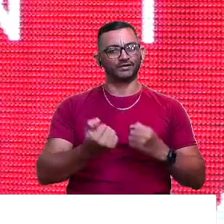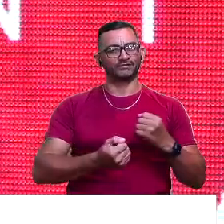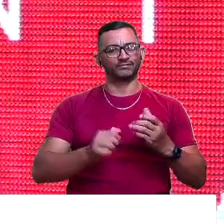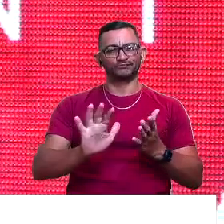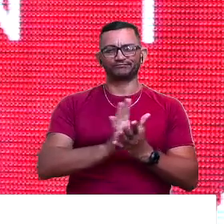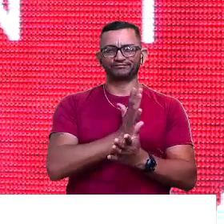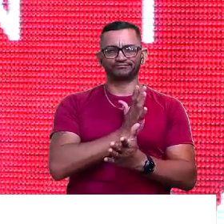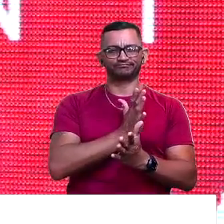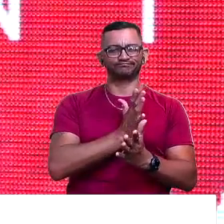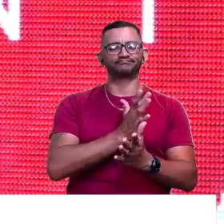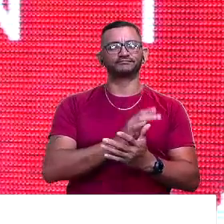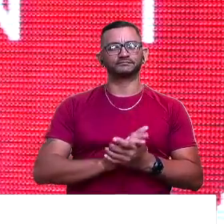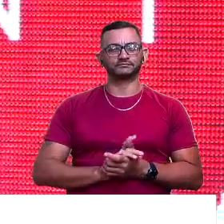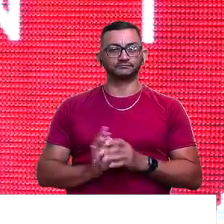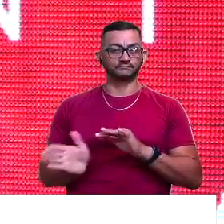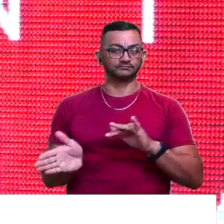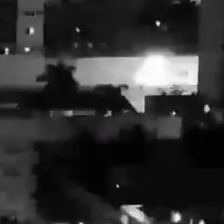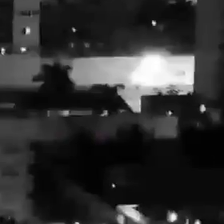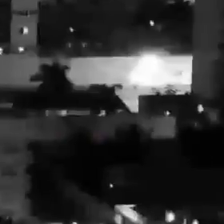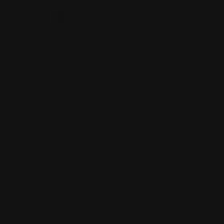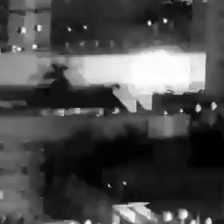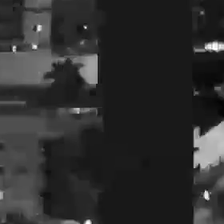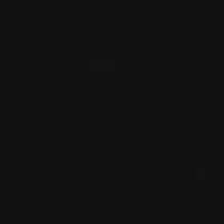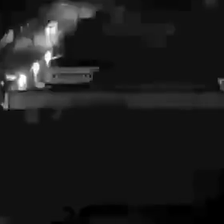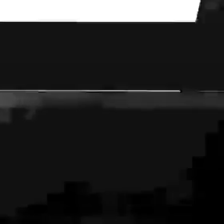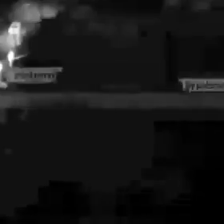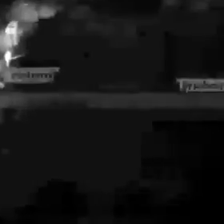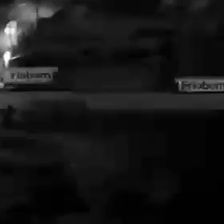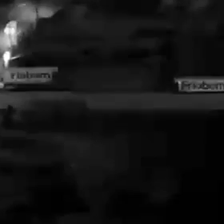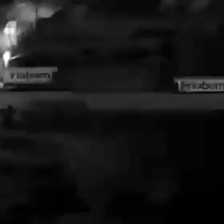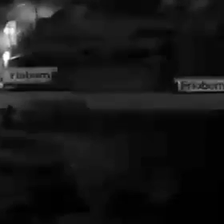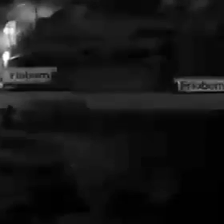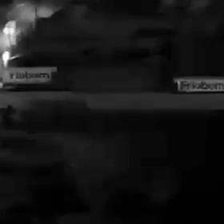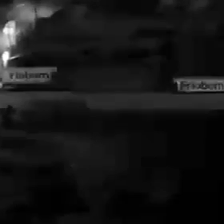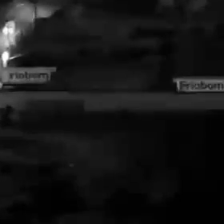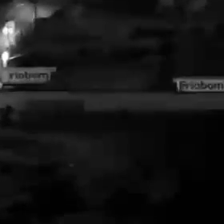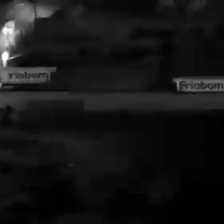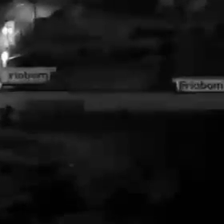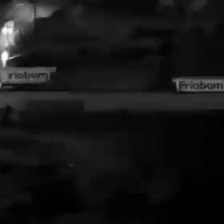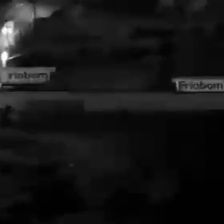ficou destruído pelas chamas aí nesse caso. Imperatriz Online.